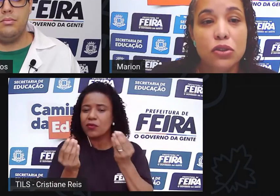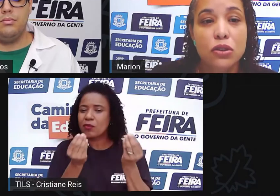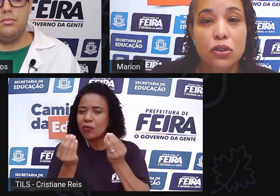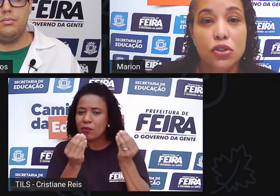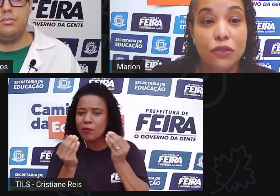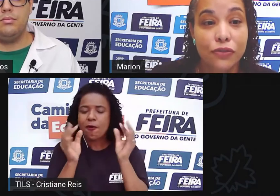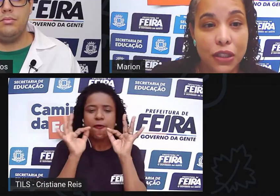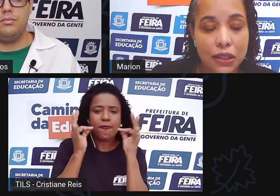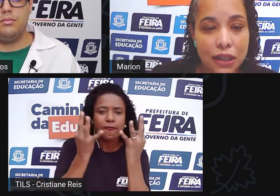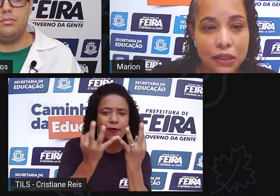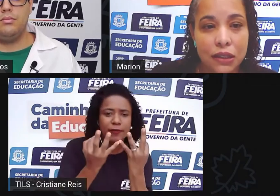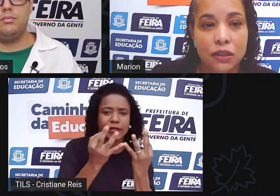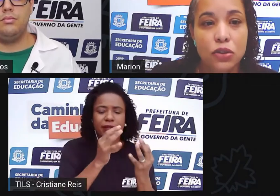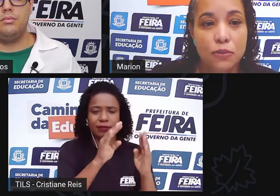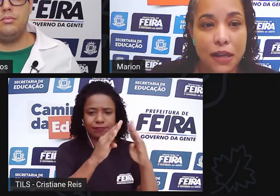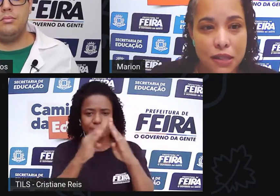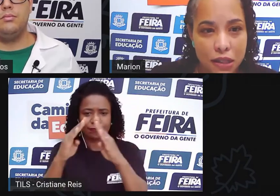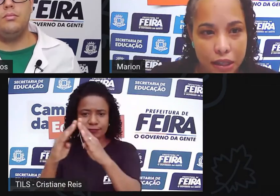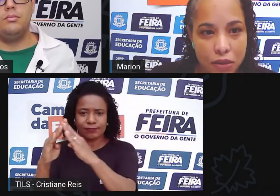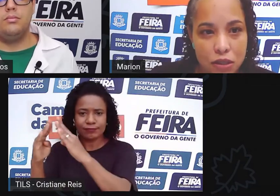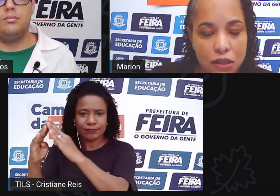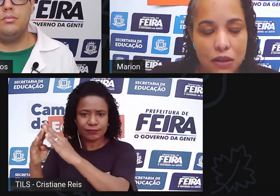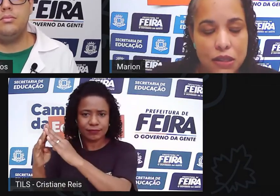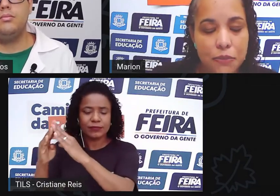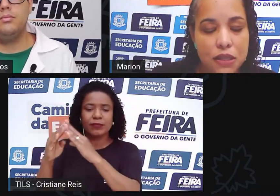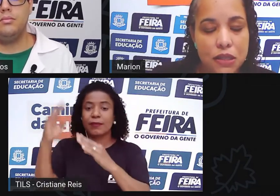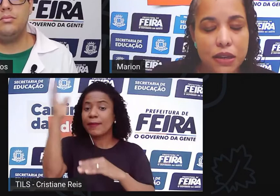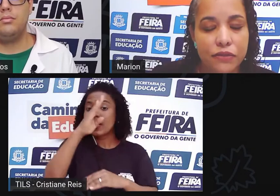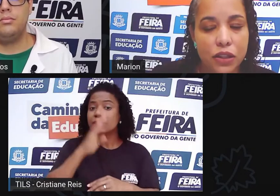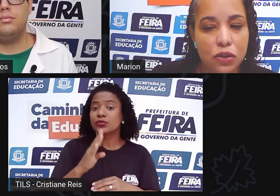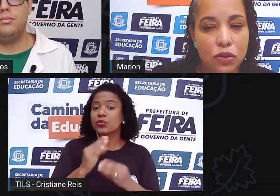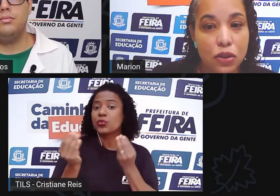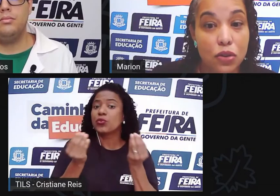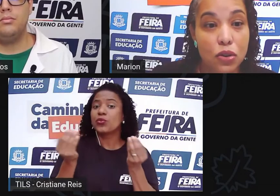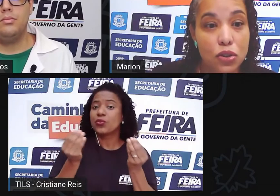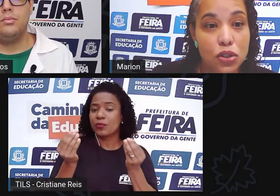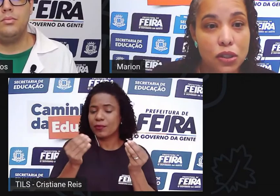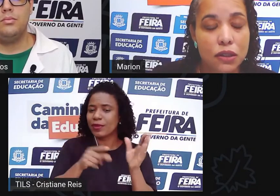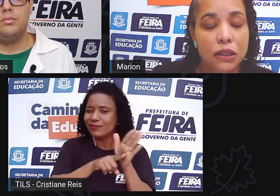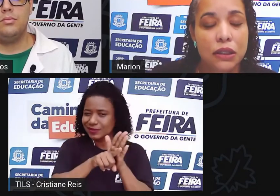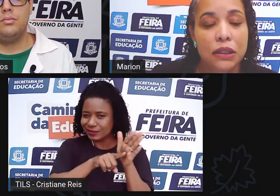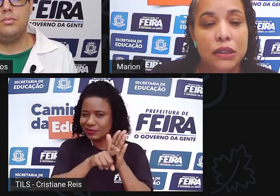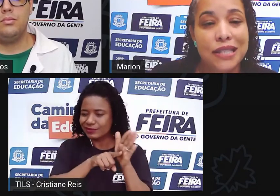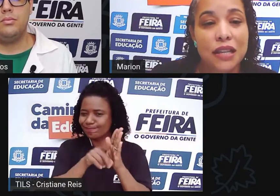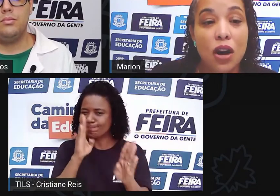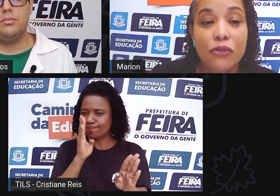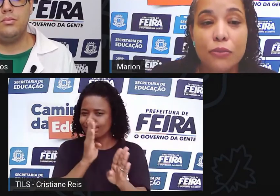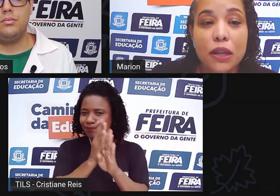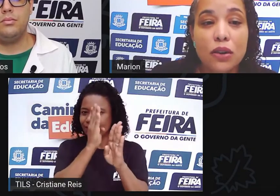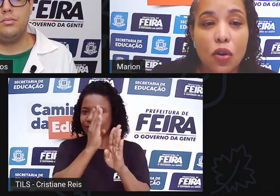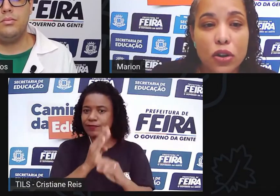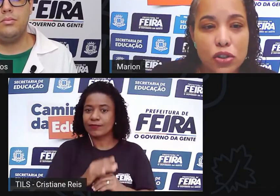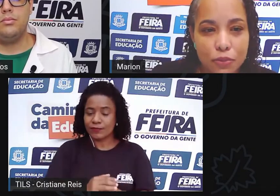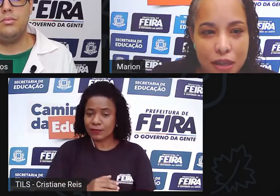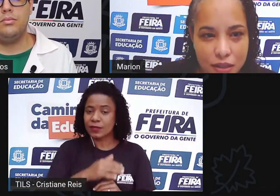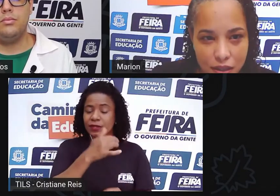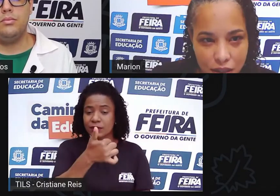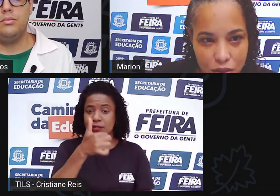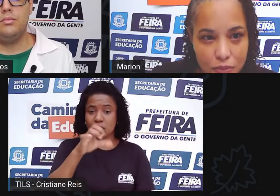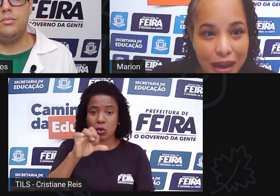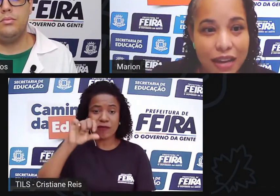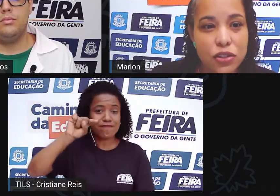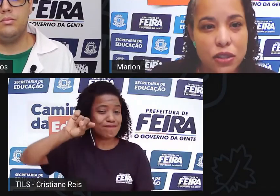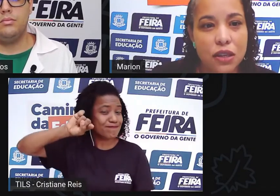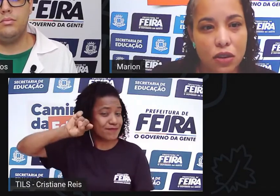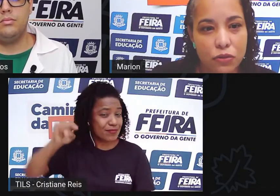das condições de vida dos brasileiros. Então, essa pesquisa revelou que hoje 19 milhões de